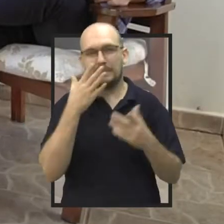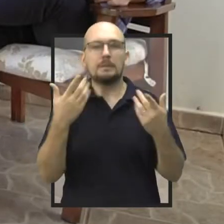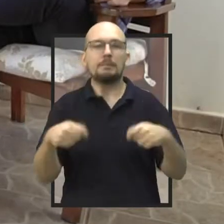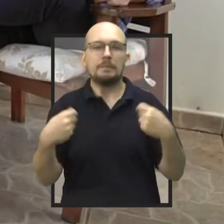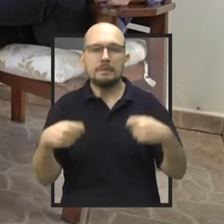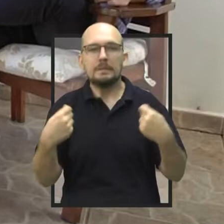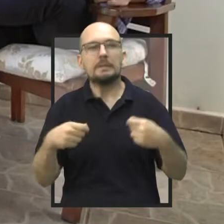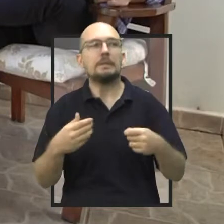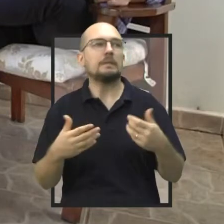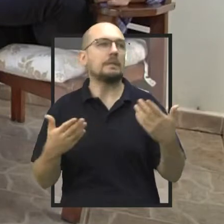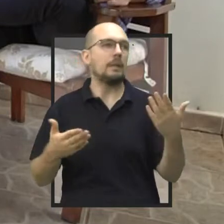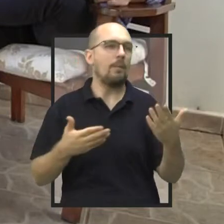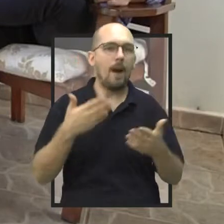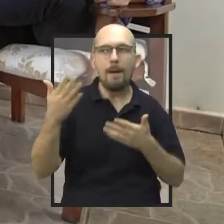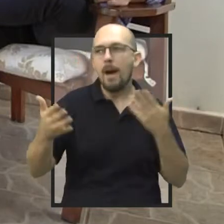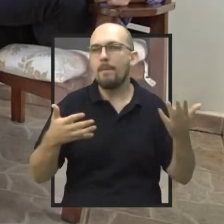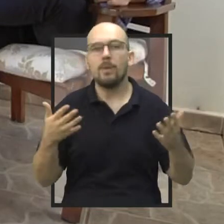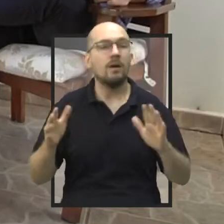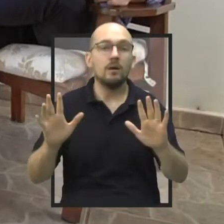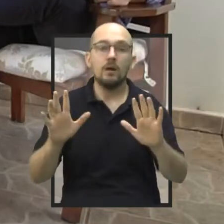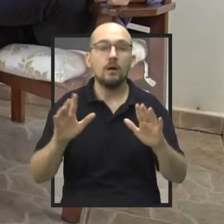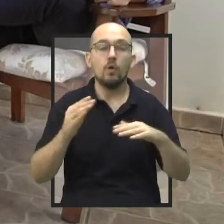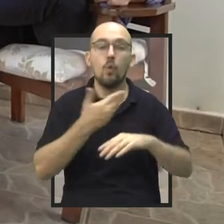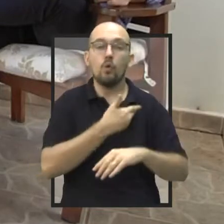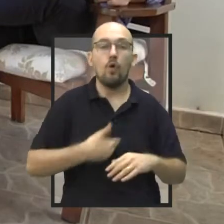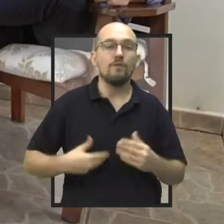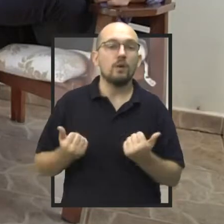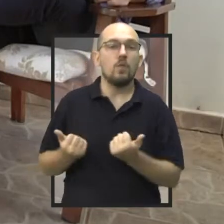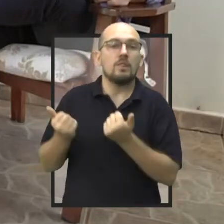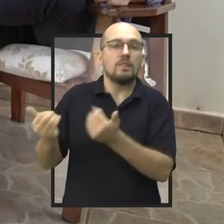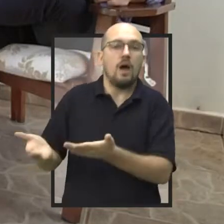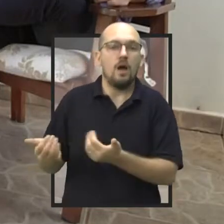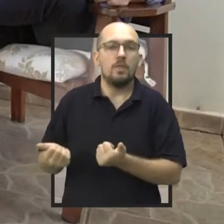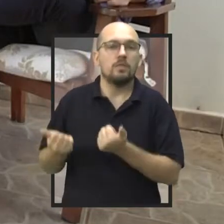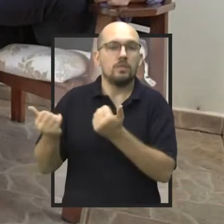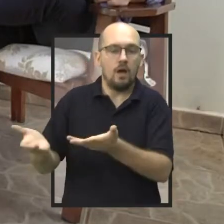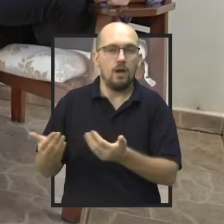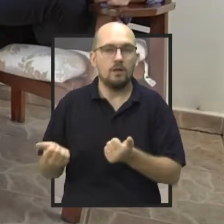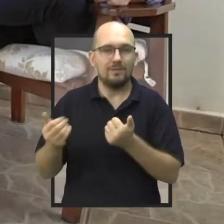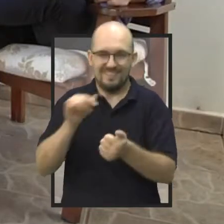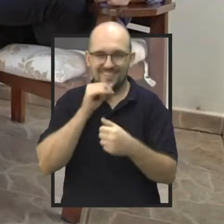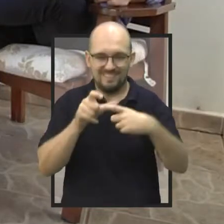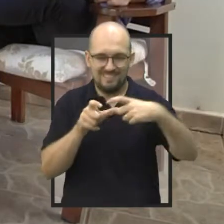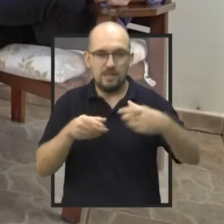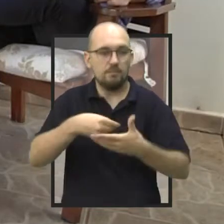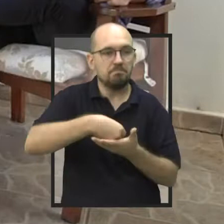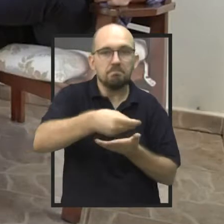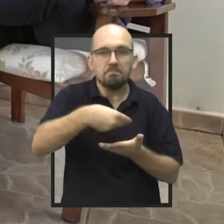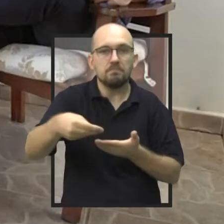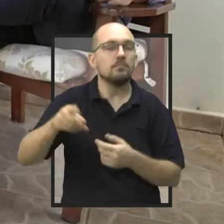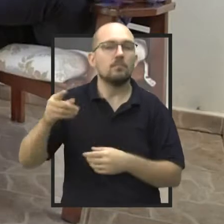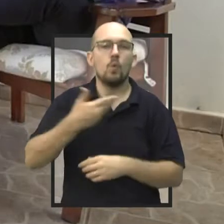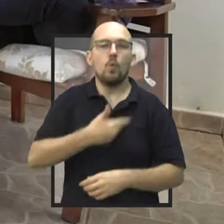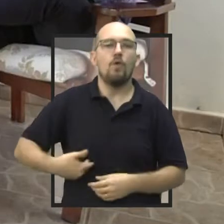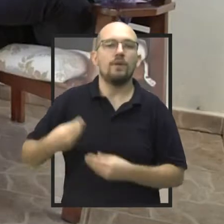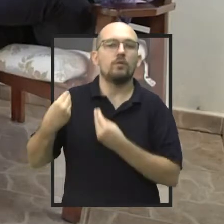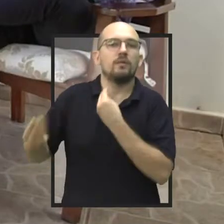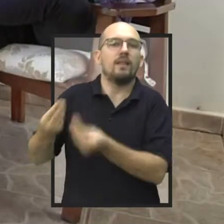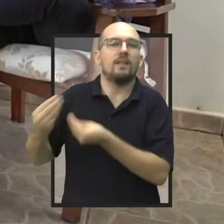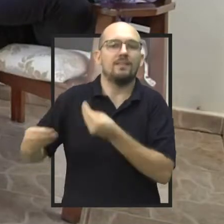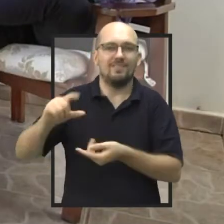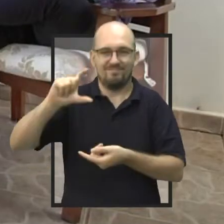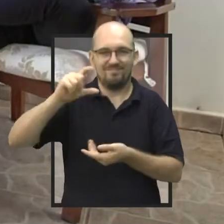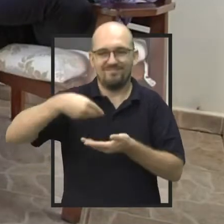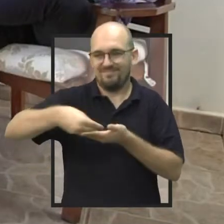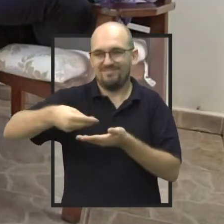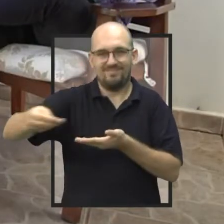imprimir, vai ter que... Não, tem que ser fornecido pelo Estado, pelas suas gráficas. Entendeu? Então só aí a gente